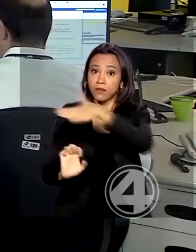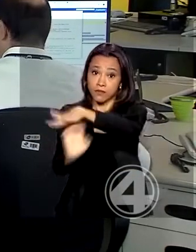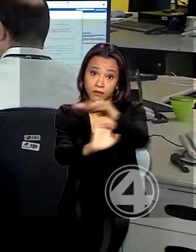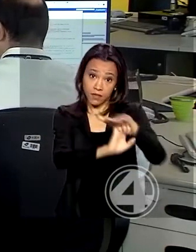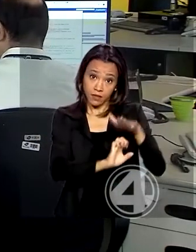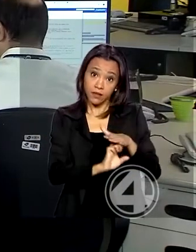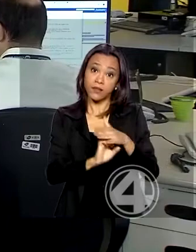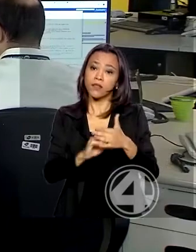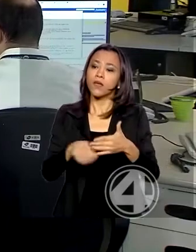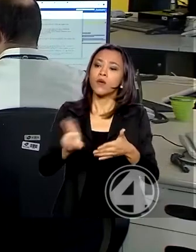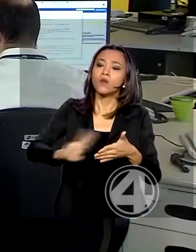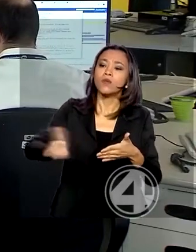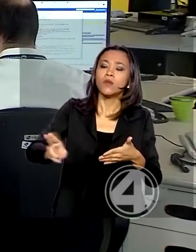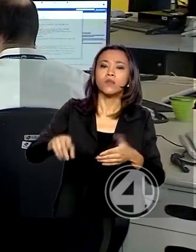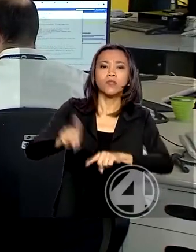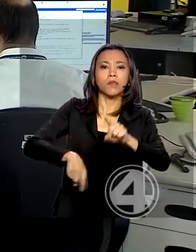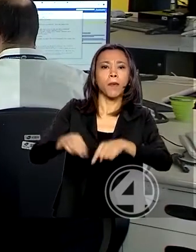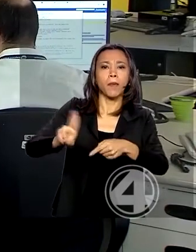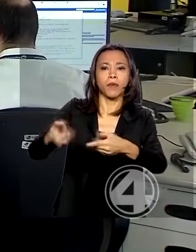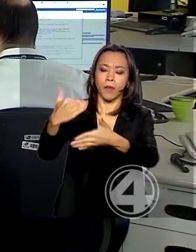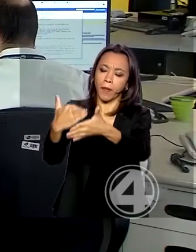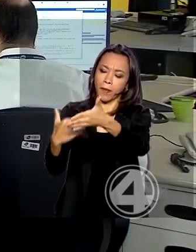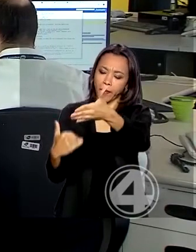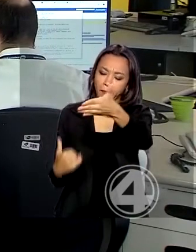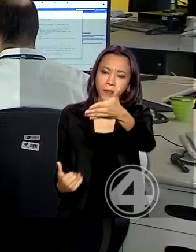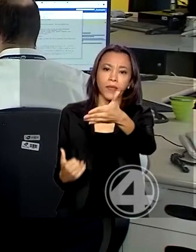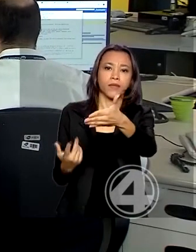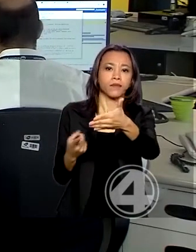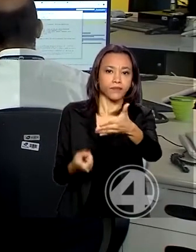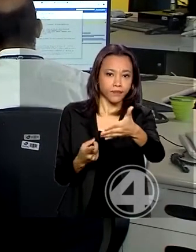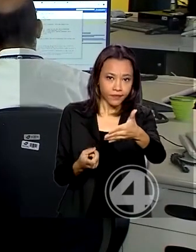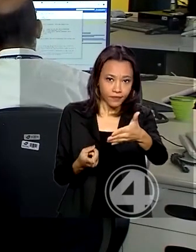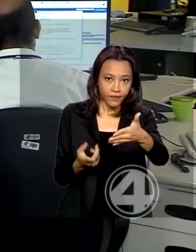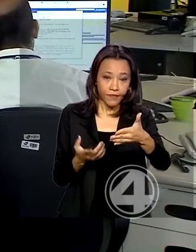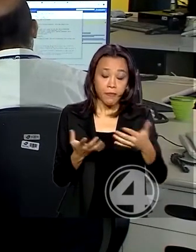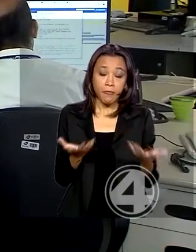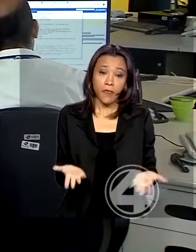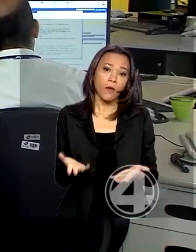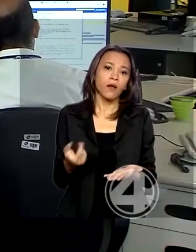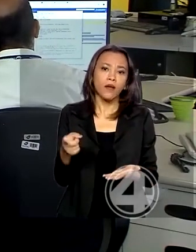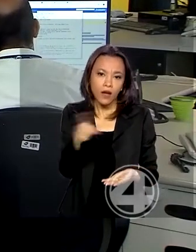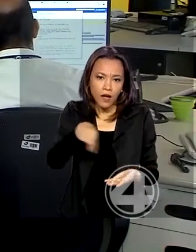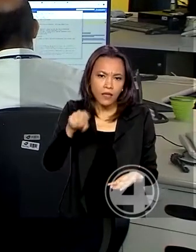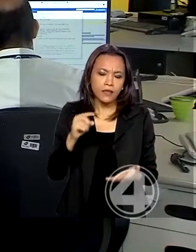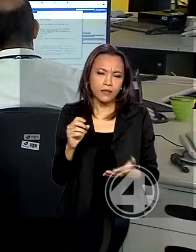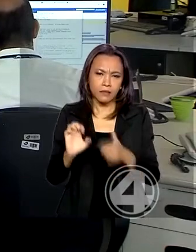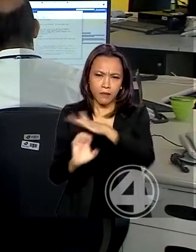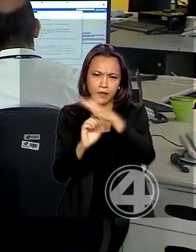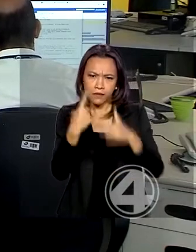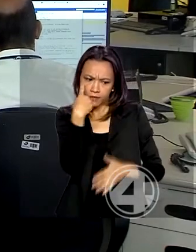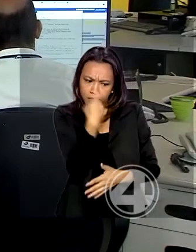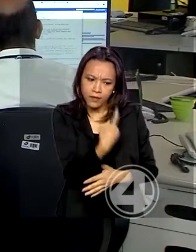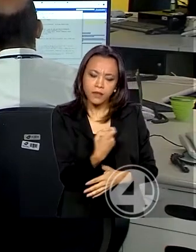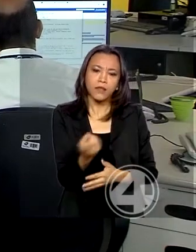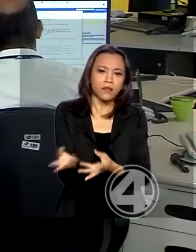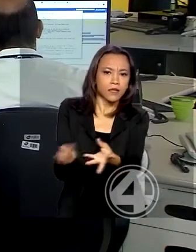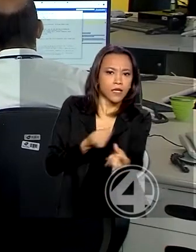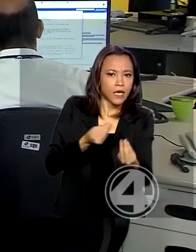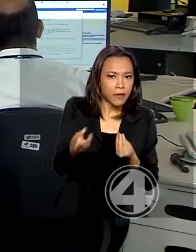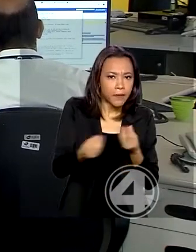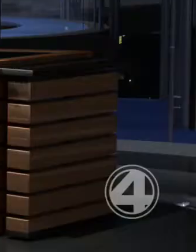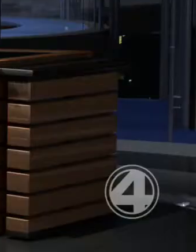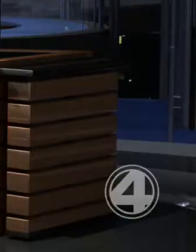a fornecer a relação de produtos para diagnóstico do convite 19 os interessados devem enviar as propostas